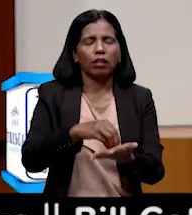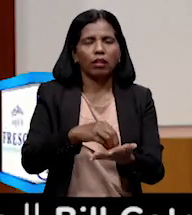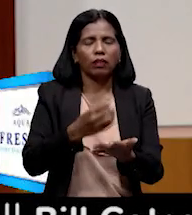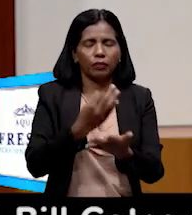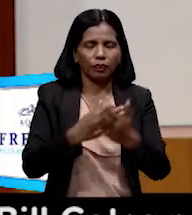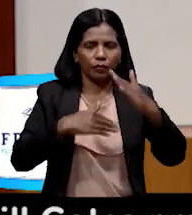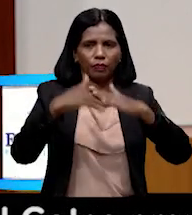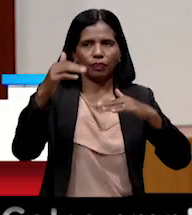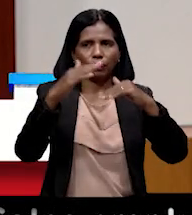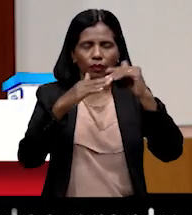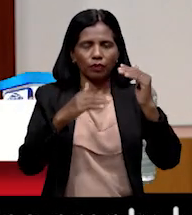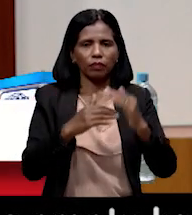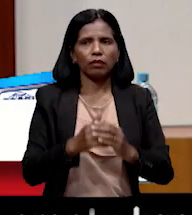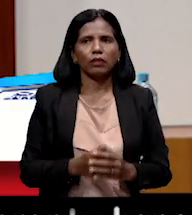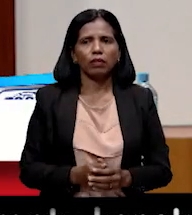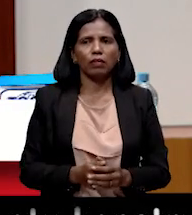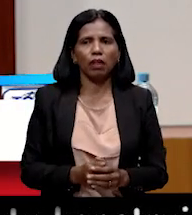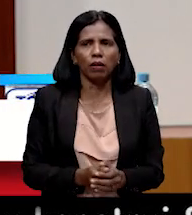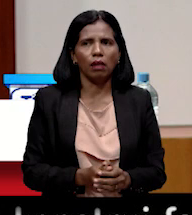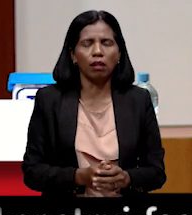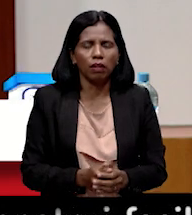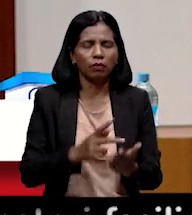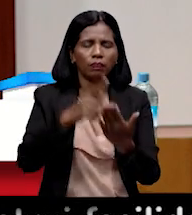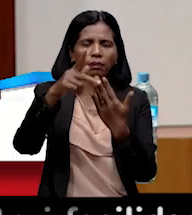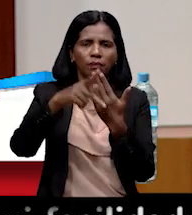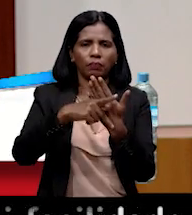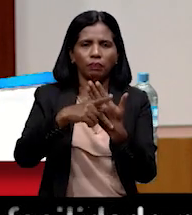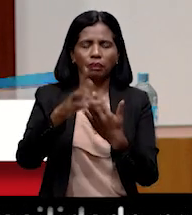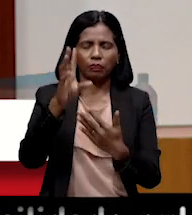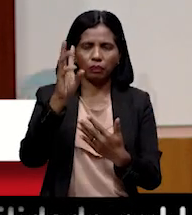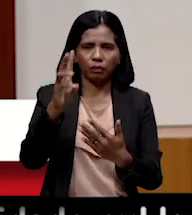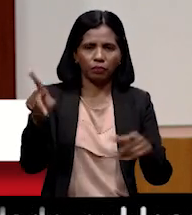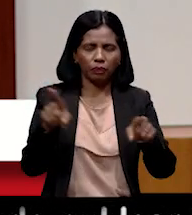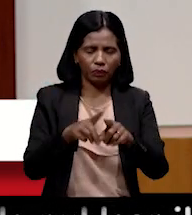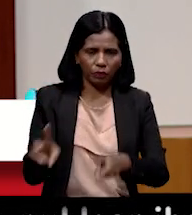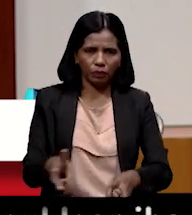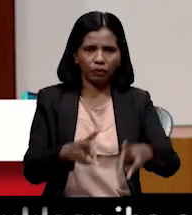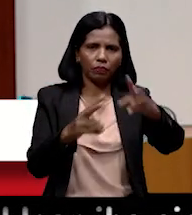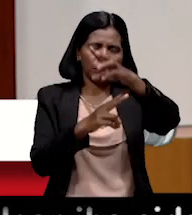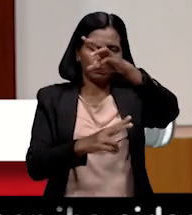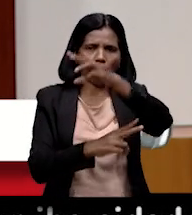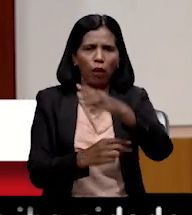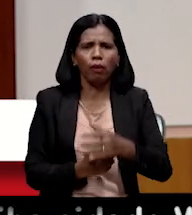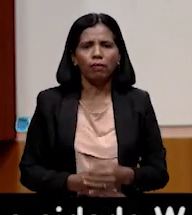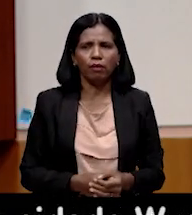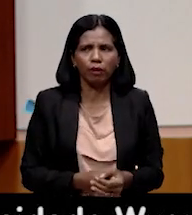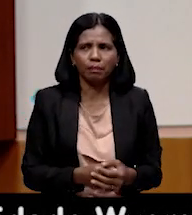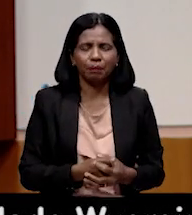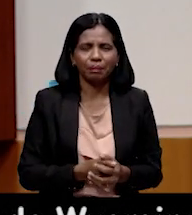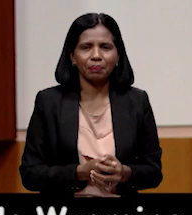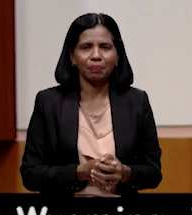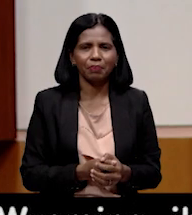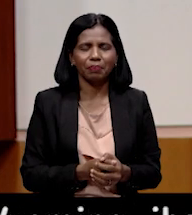infraestrutura, ba ia programa nen. Maka hanesan estradas no pontes, eletricidade, água e